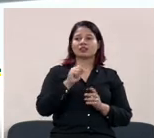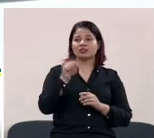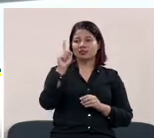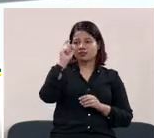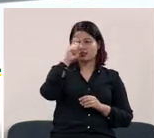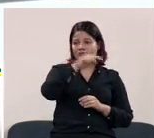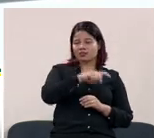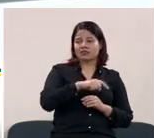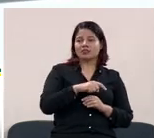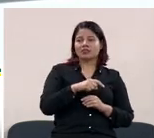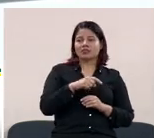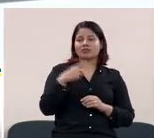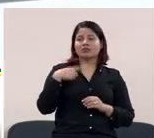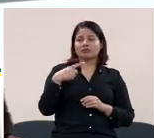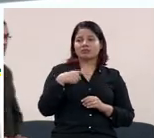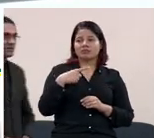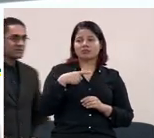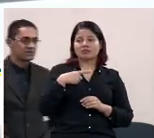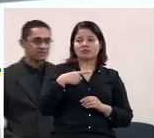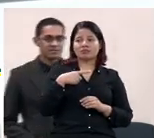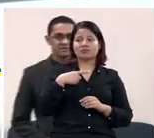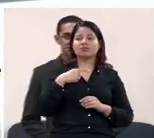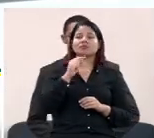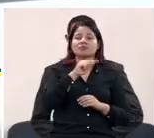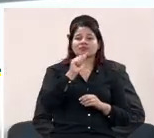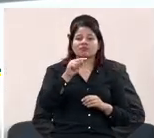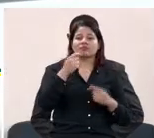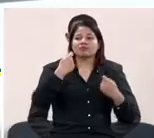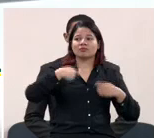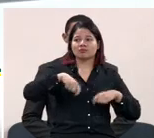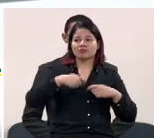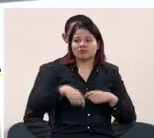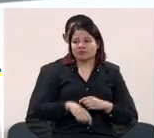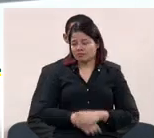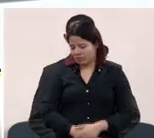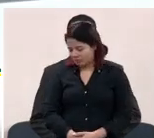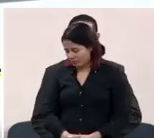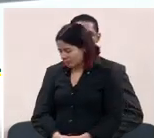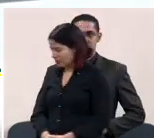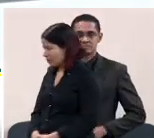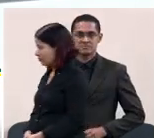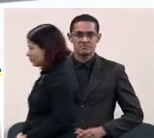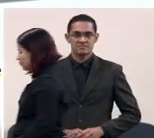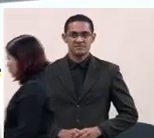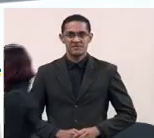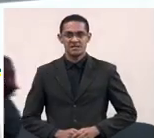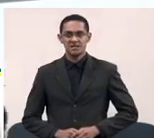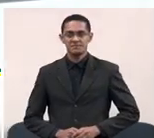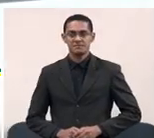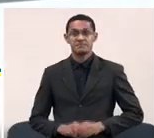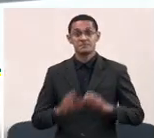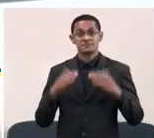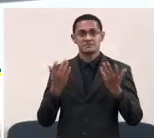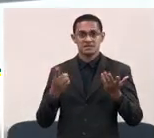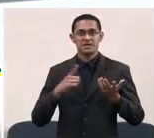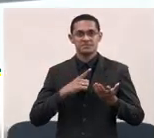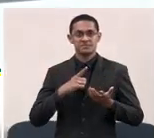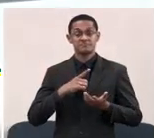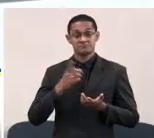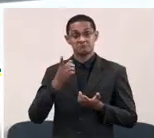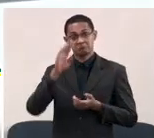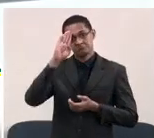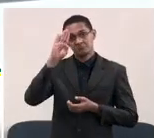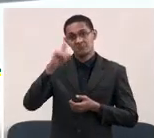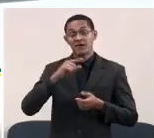passam, principalmente com acessibilidade, né? Essas escolas nas ribeirinhas, a dificuldade é muito